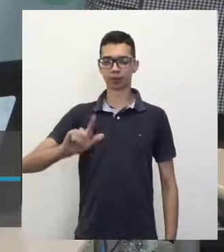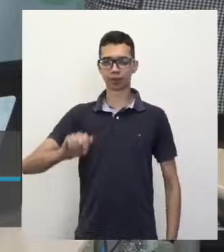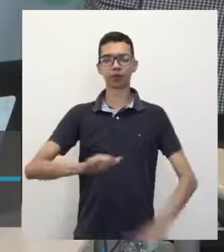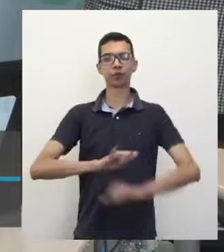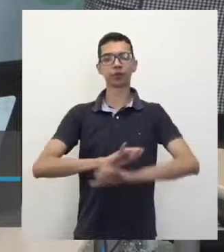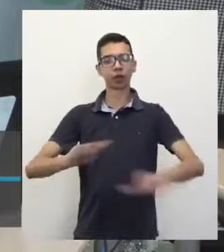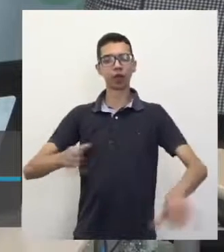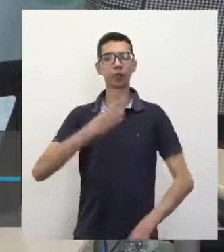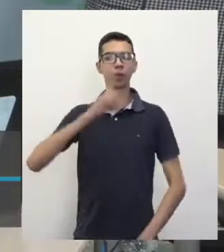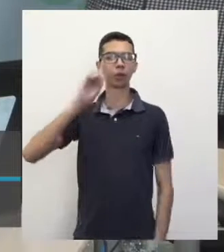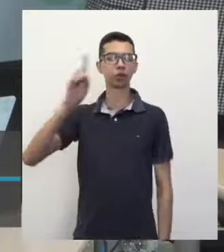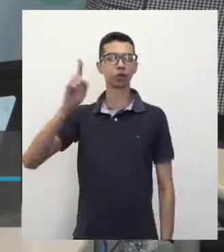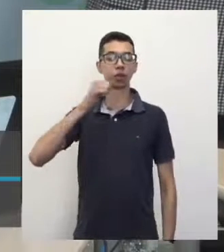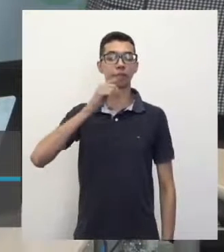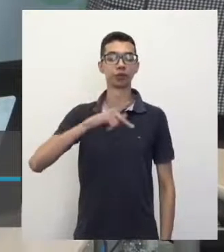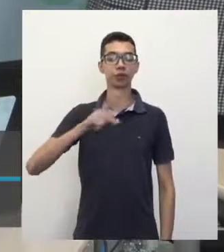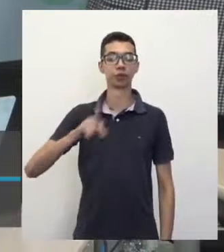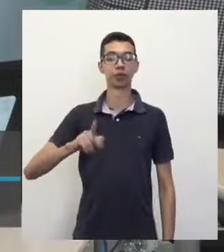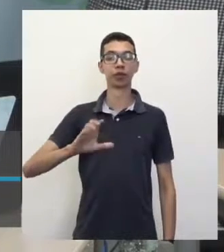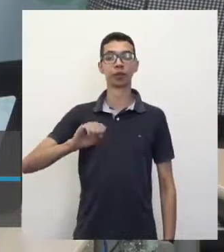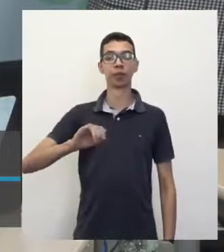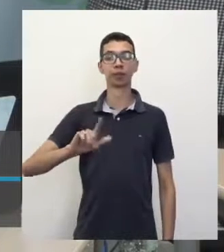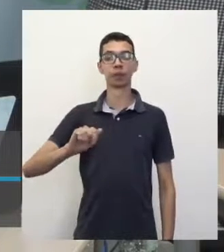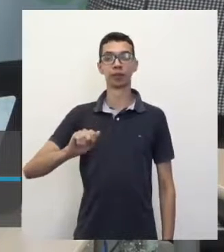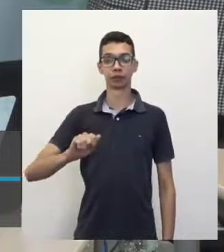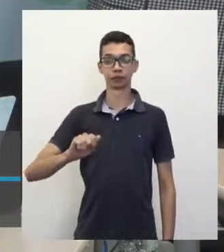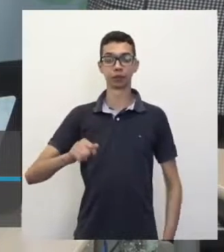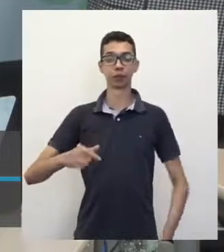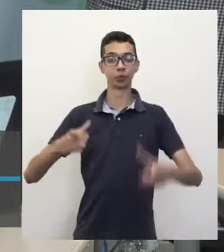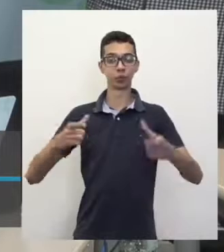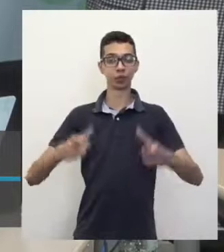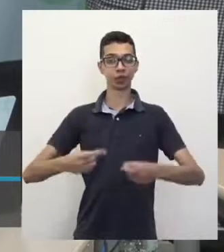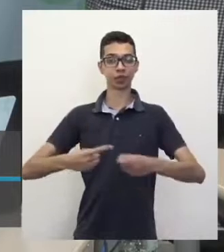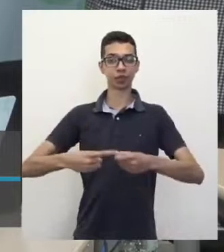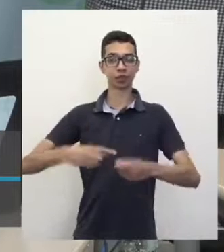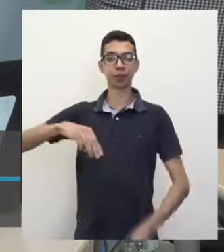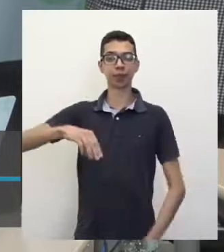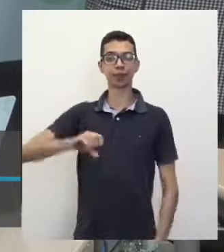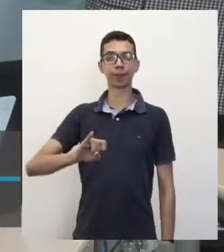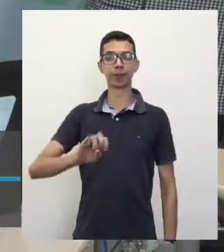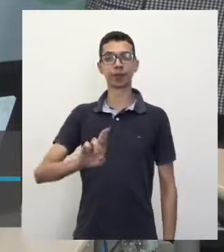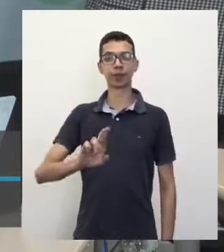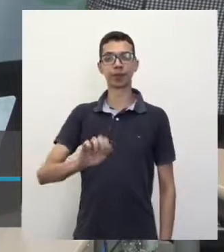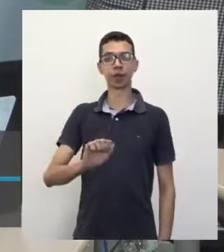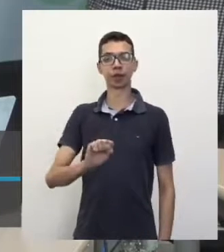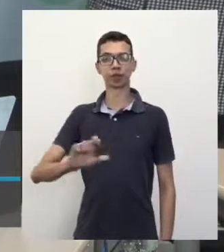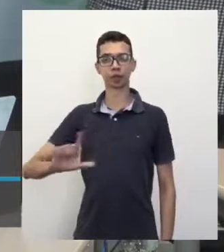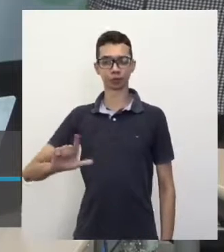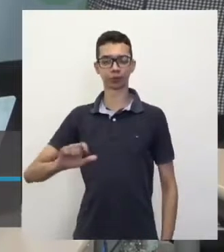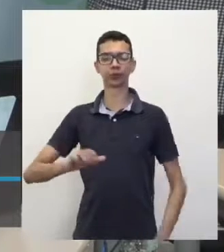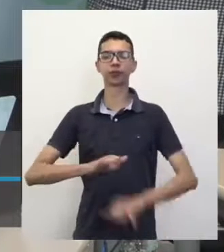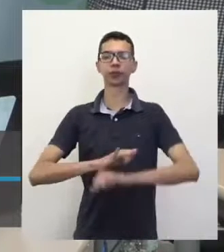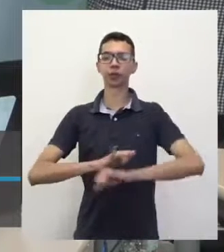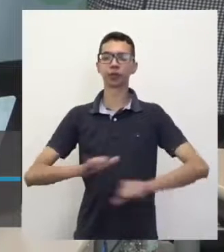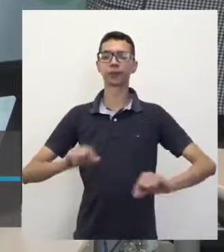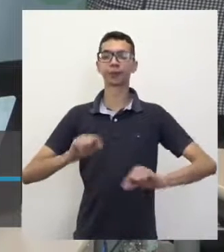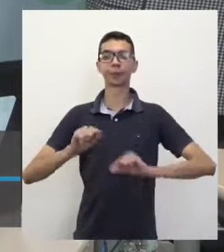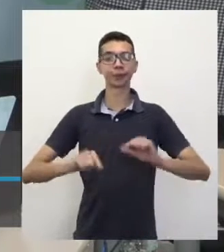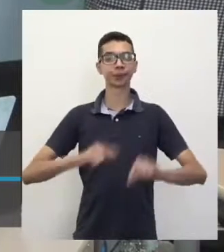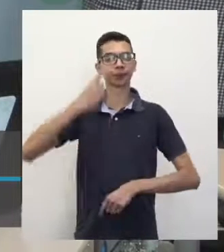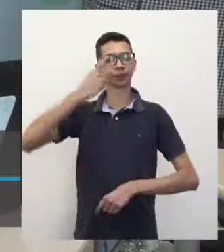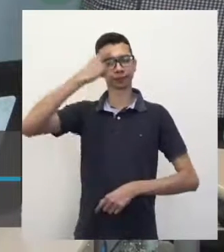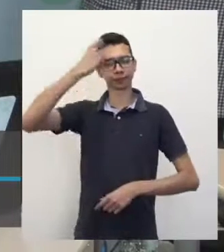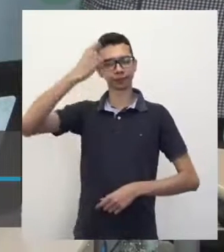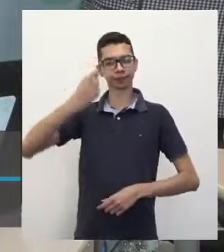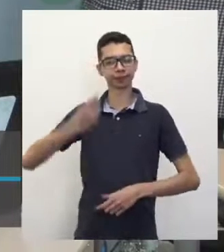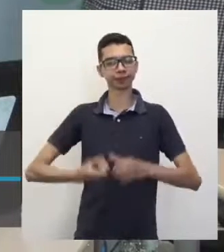professora Camila Zanella, lá da Escola Estadual Genário do Marco, lá de Mirassol, tá? Poética pessoal é a inspiração, criação e ideia